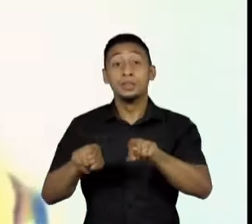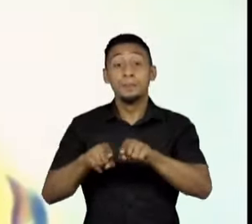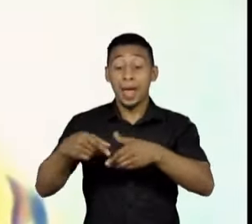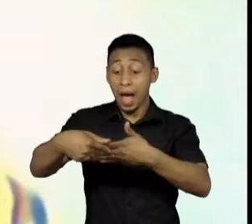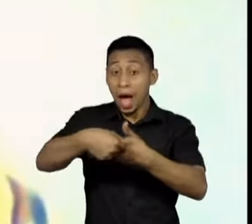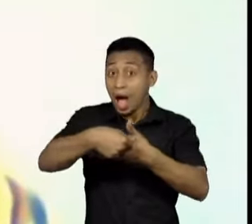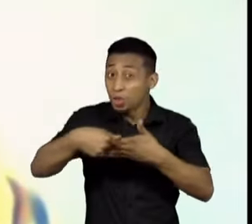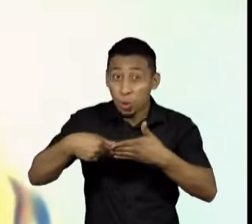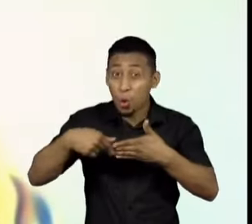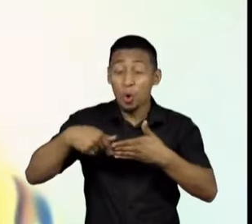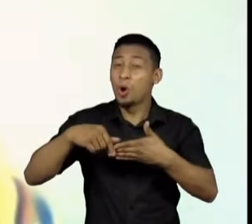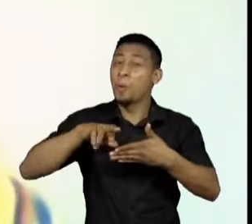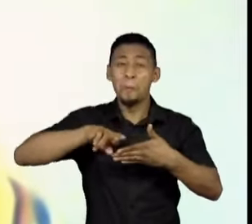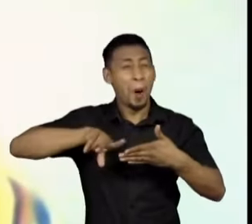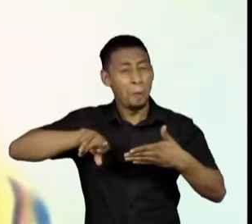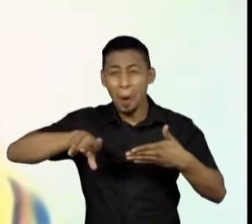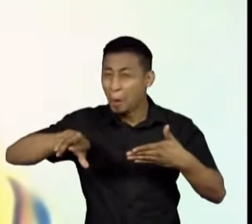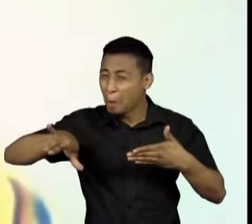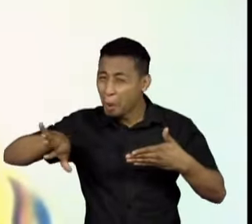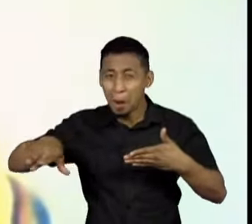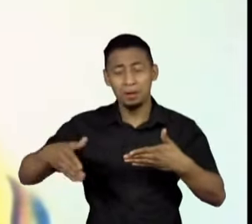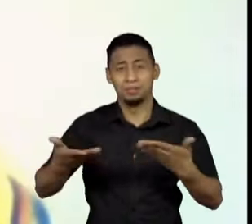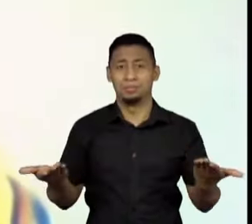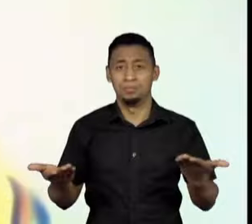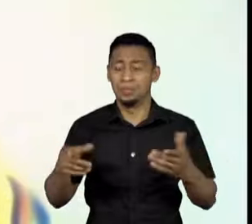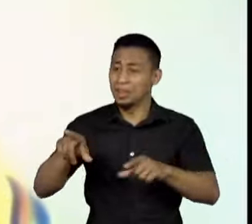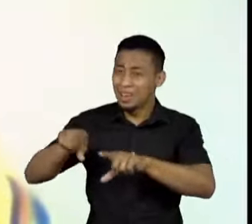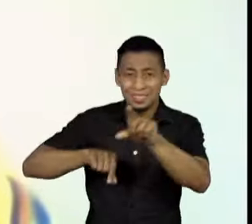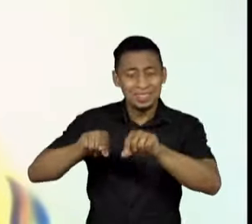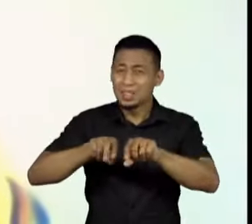os mais diversos possíveis,